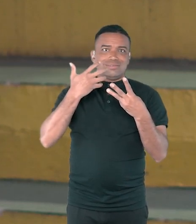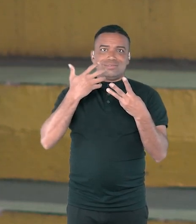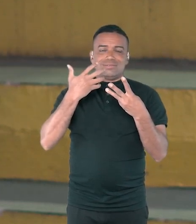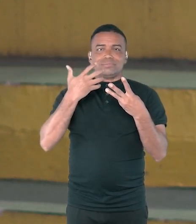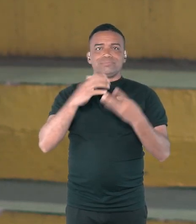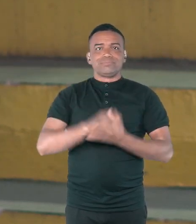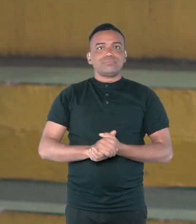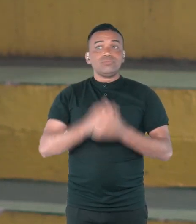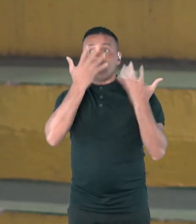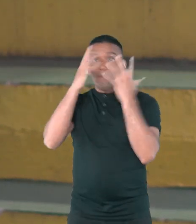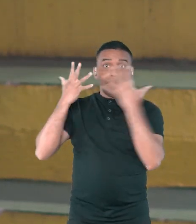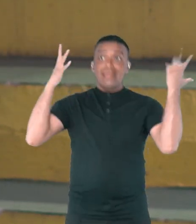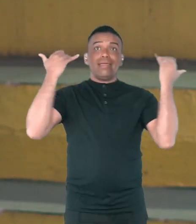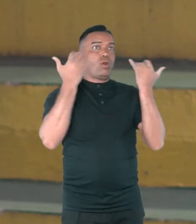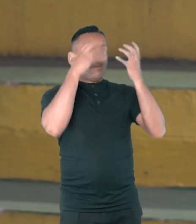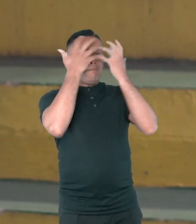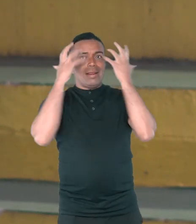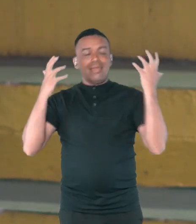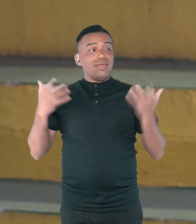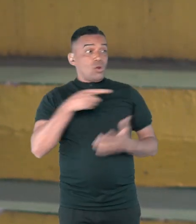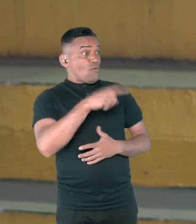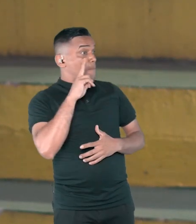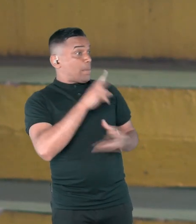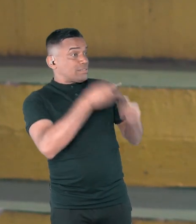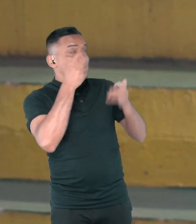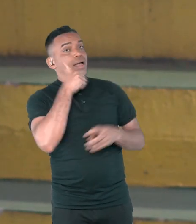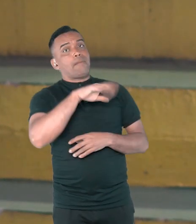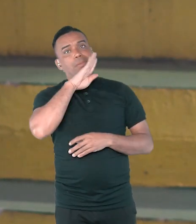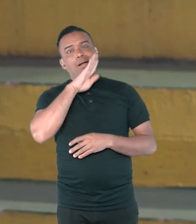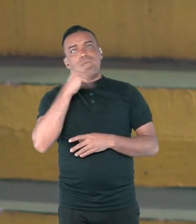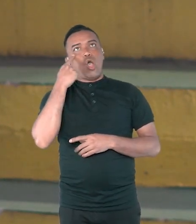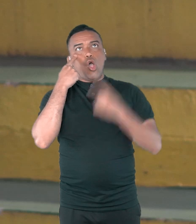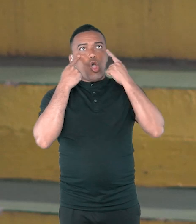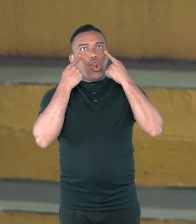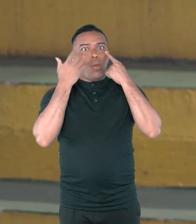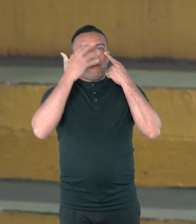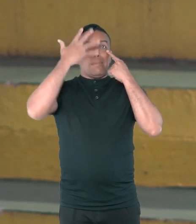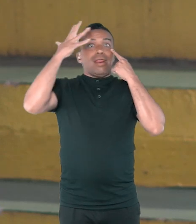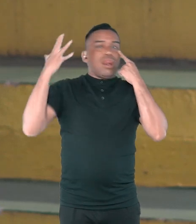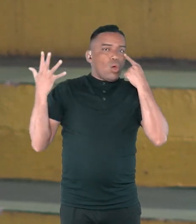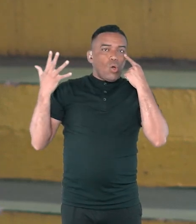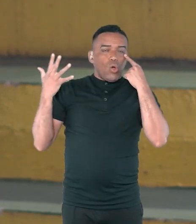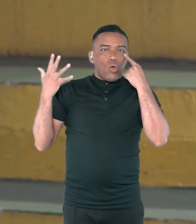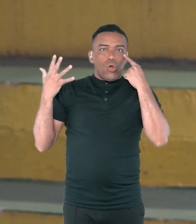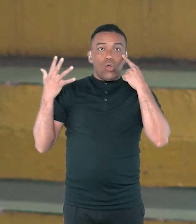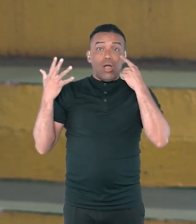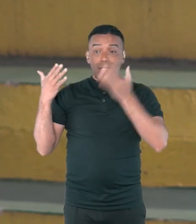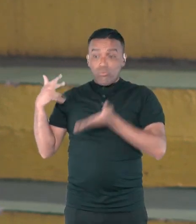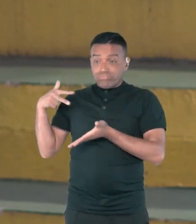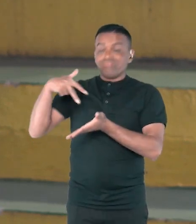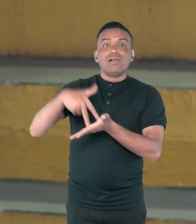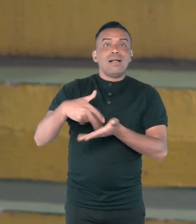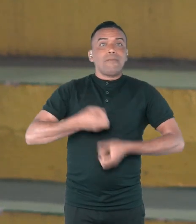fala um brilho no olhar, outro brilho, outro brilho. Eu vou crescendo nisso até que eu disse que ele fala. Aí